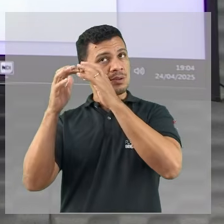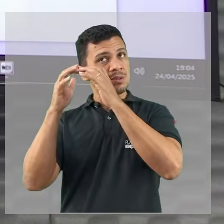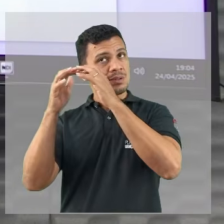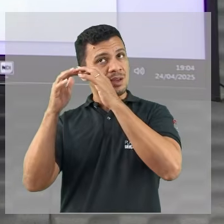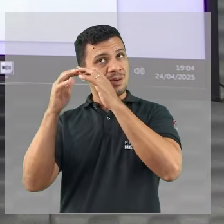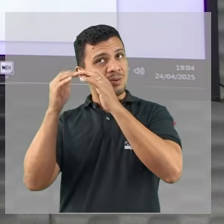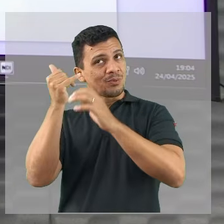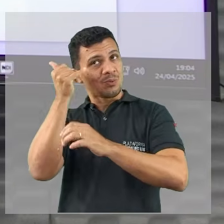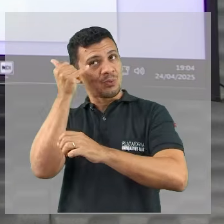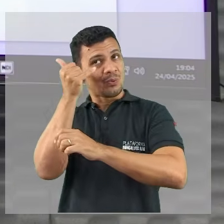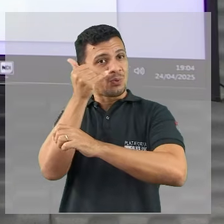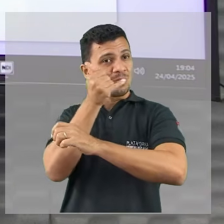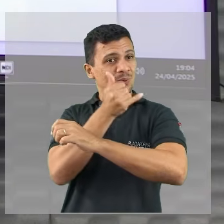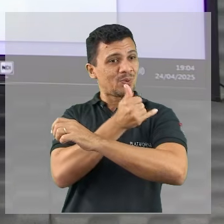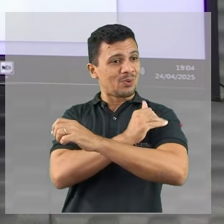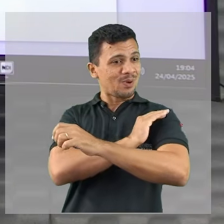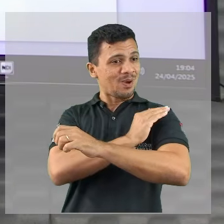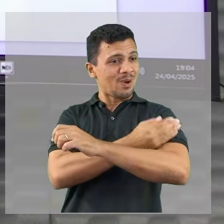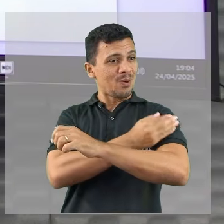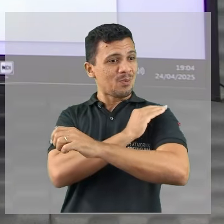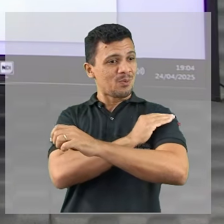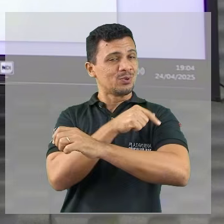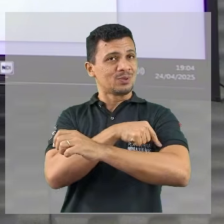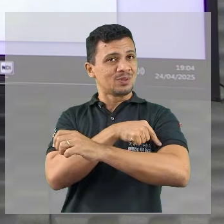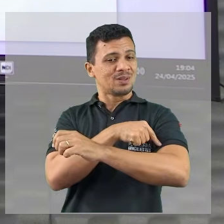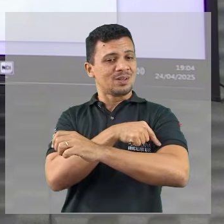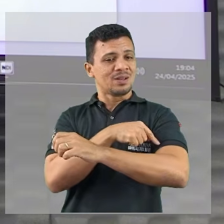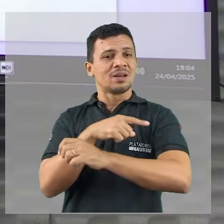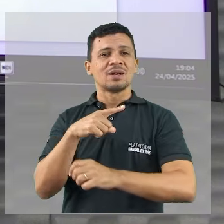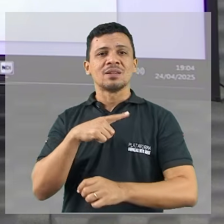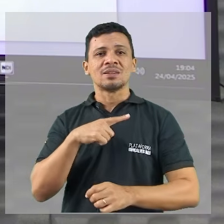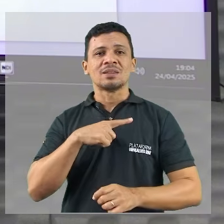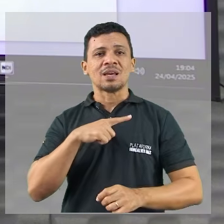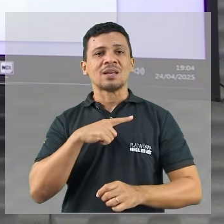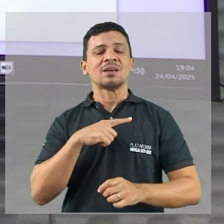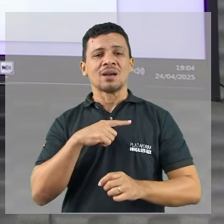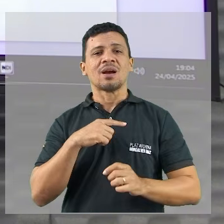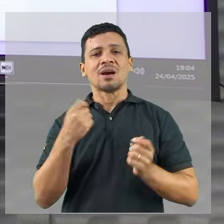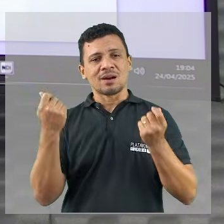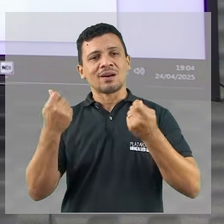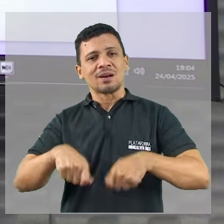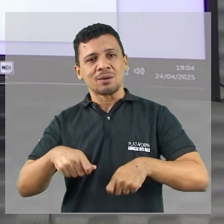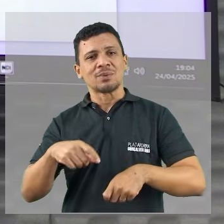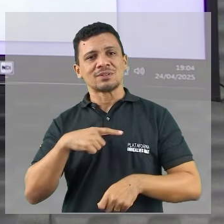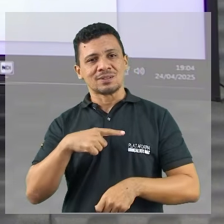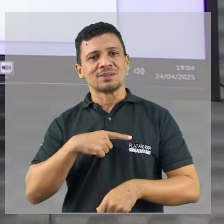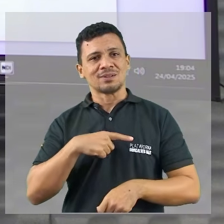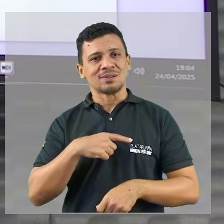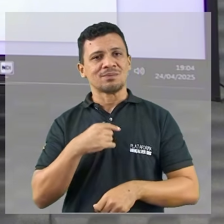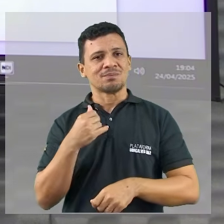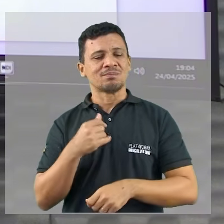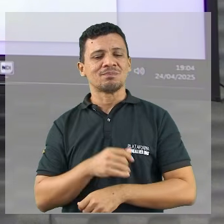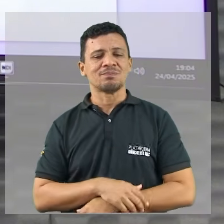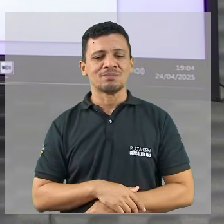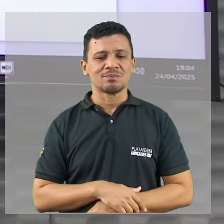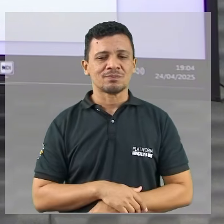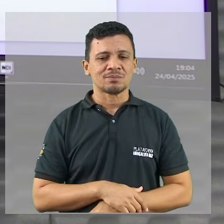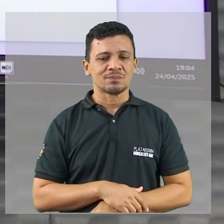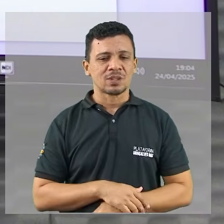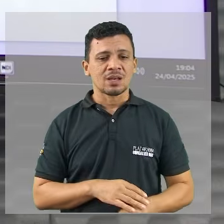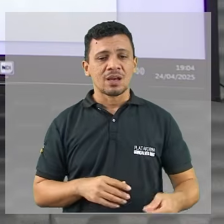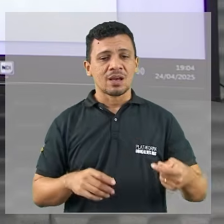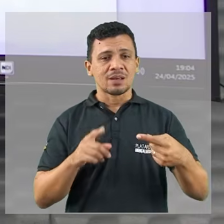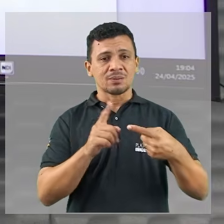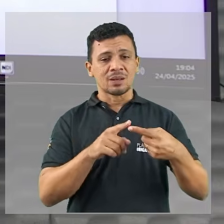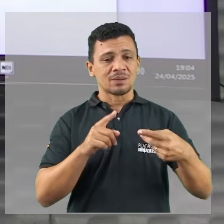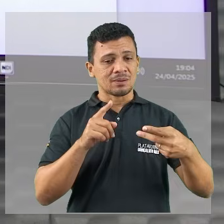músculo e ele contrai. Então ele é voluntário, a gente tem a capacidade de agir sobre aquele músculo. Já esses outros